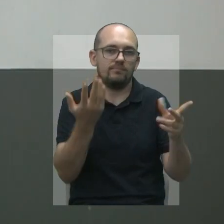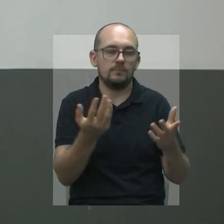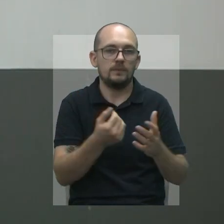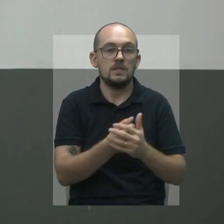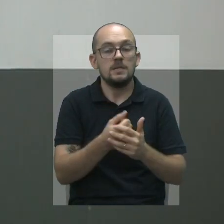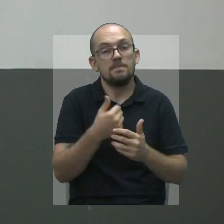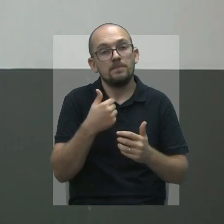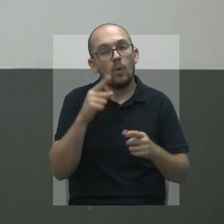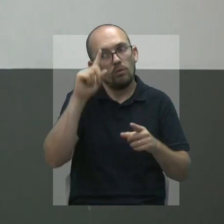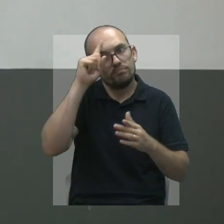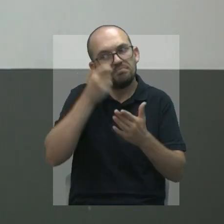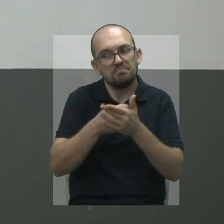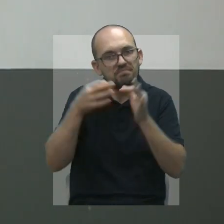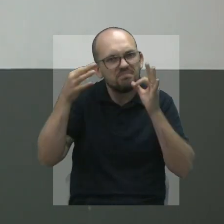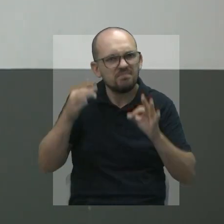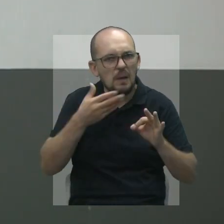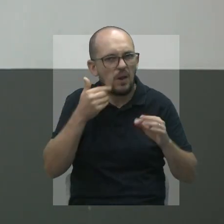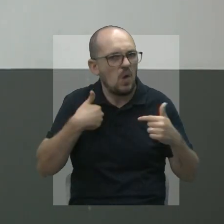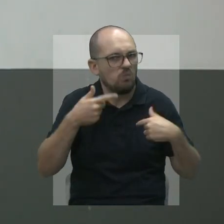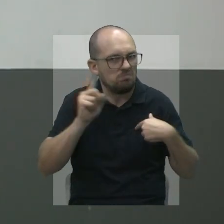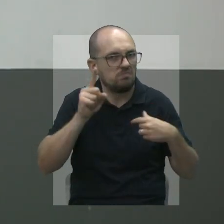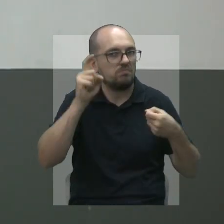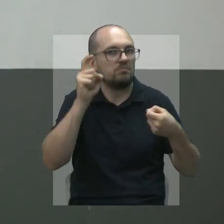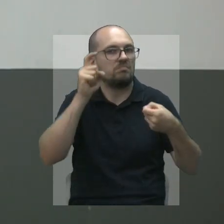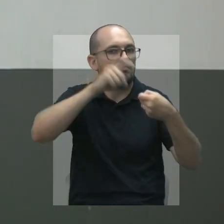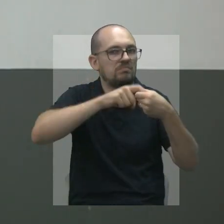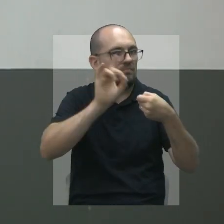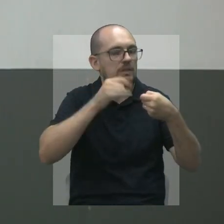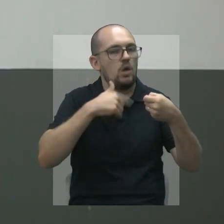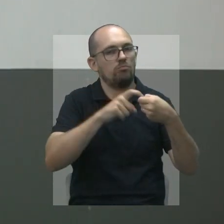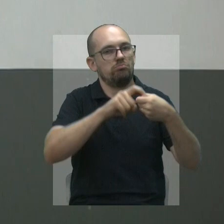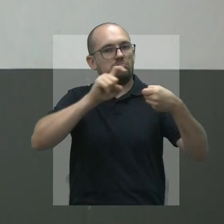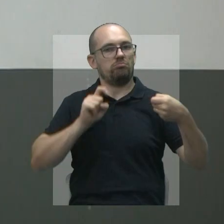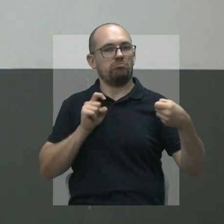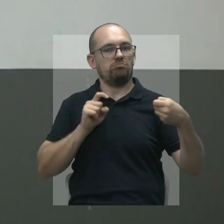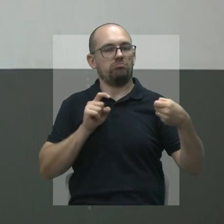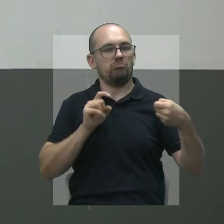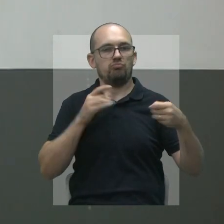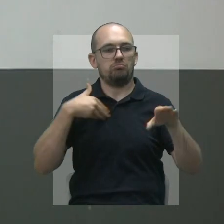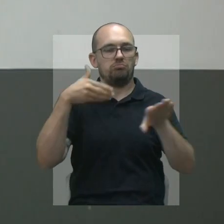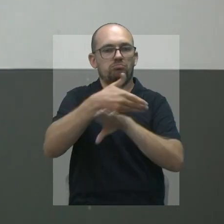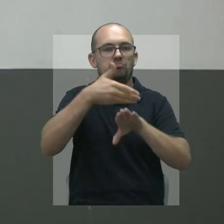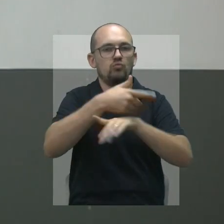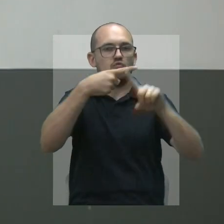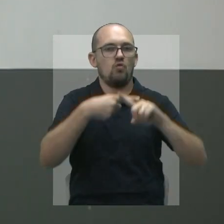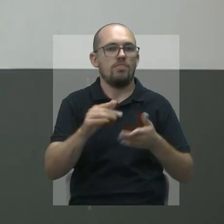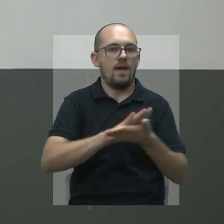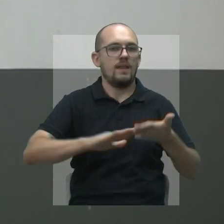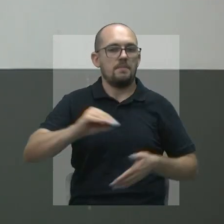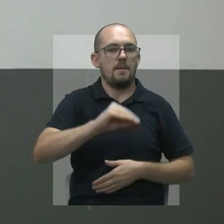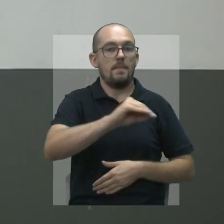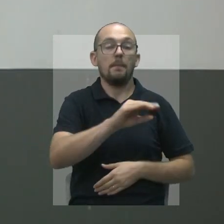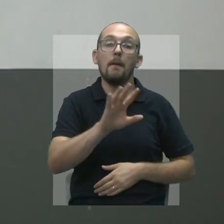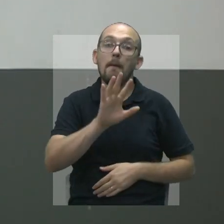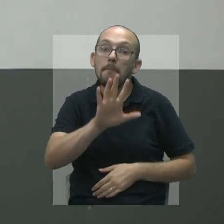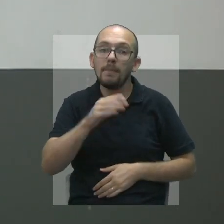Então foi decisão de todos de eu não jogar nenhum jogo, mas mesmo eu não jogando,